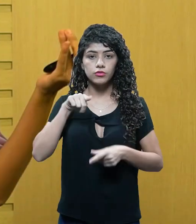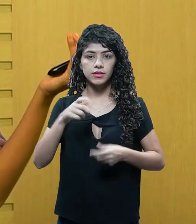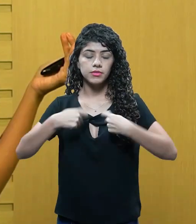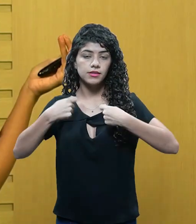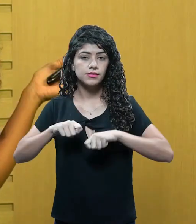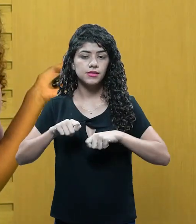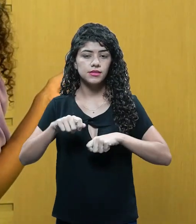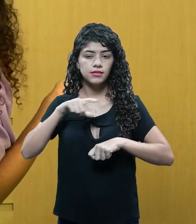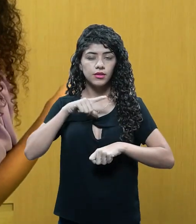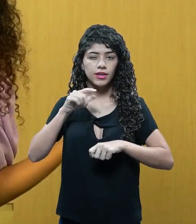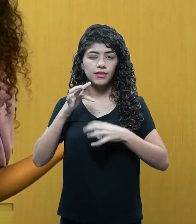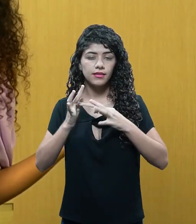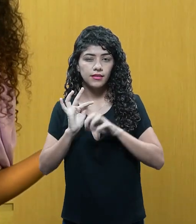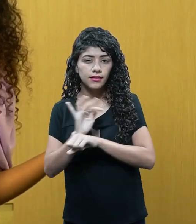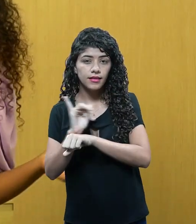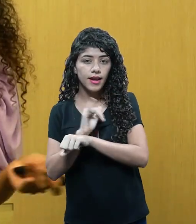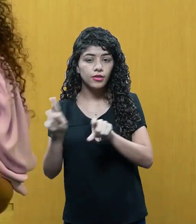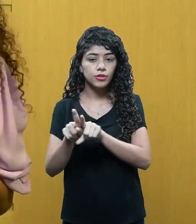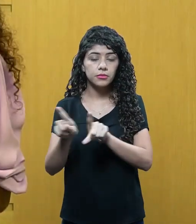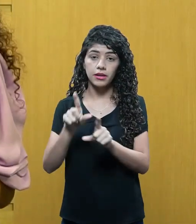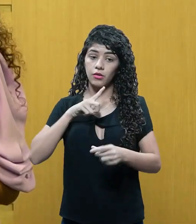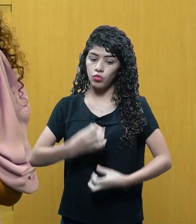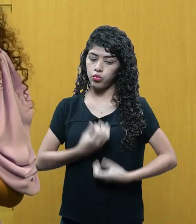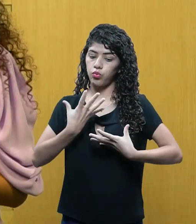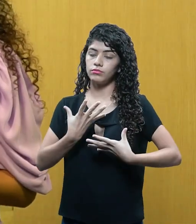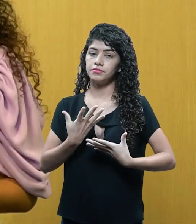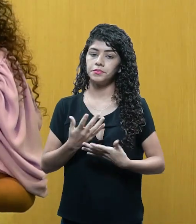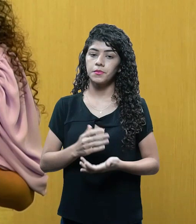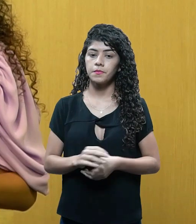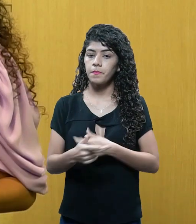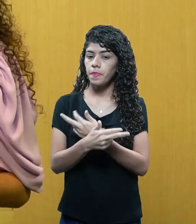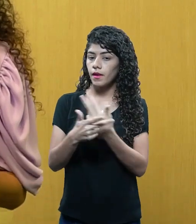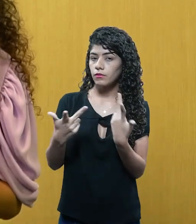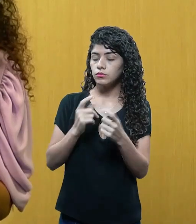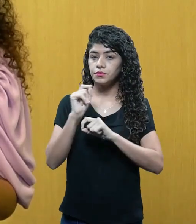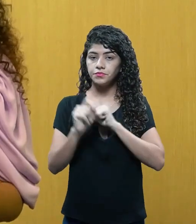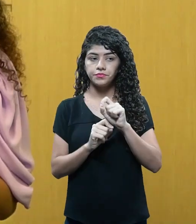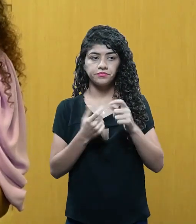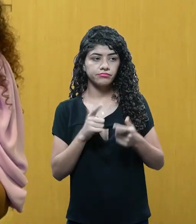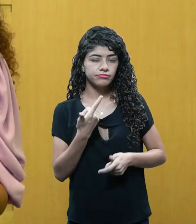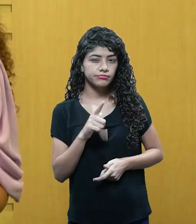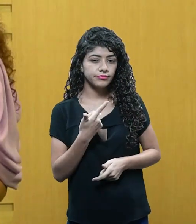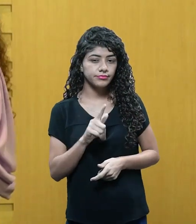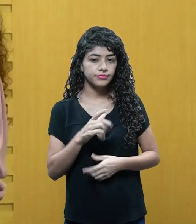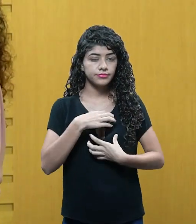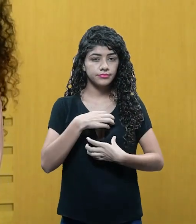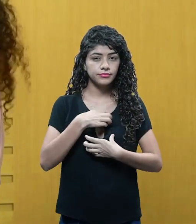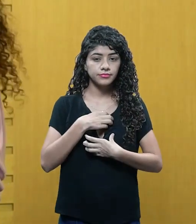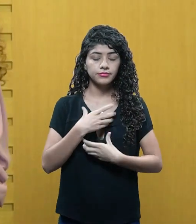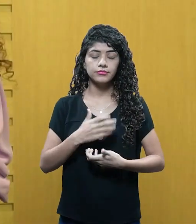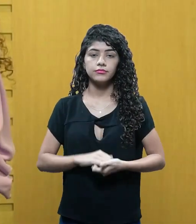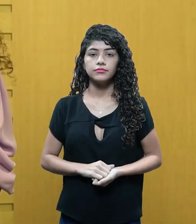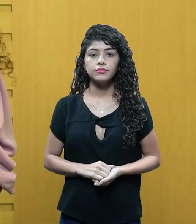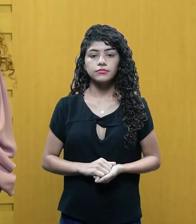mesmo tempo que você precisa ser técnico, você precisa evocar sentidos. E é muito difícil não evocar sentidos através